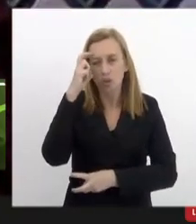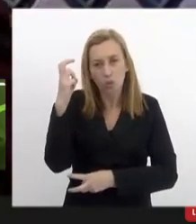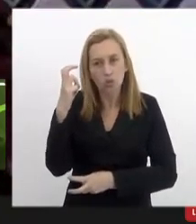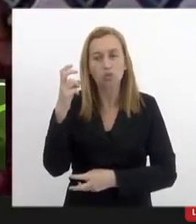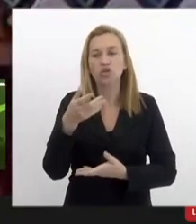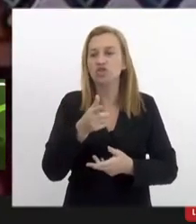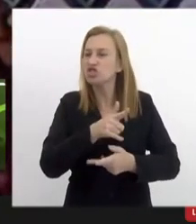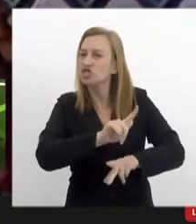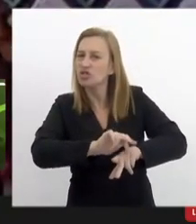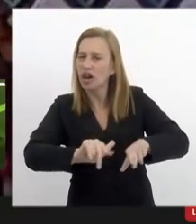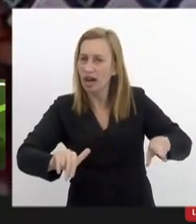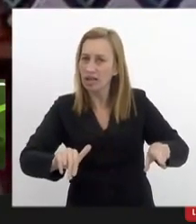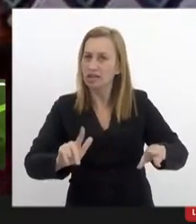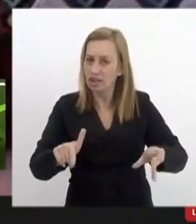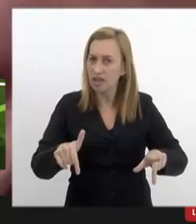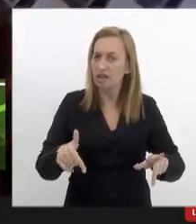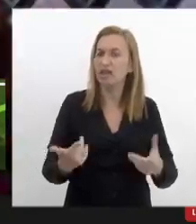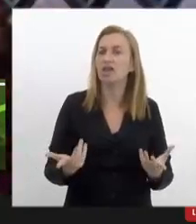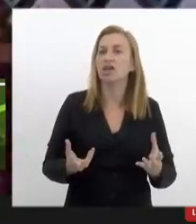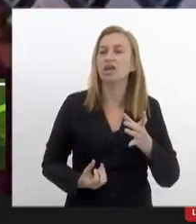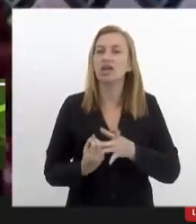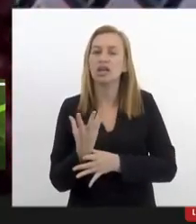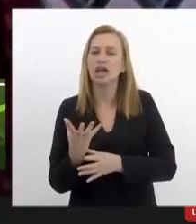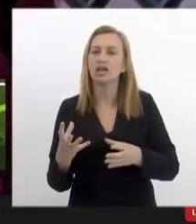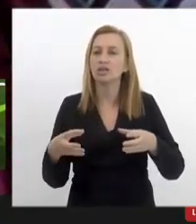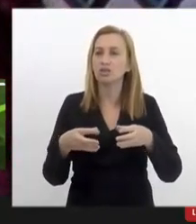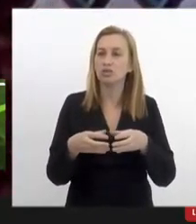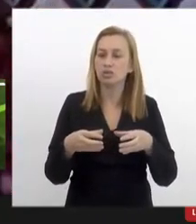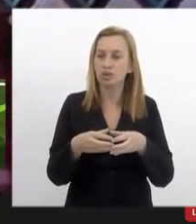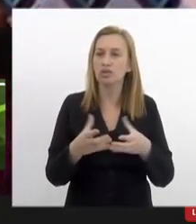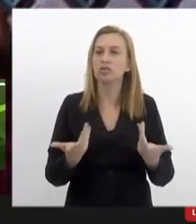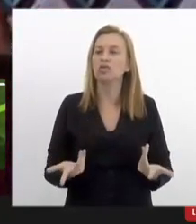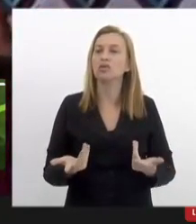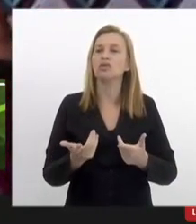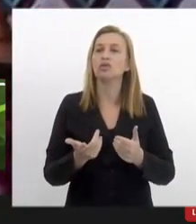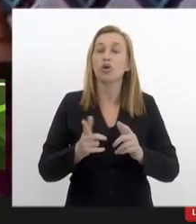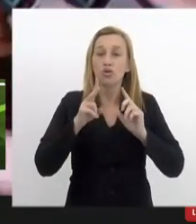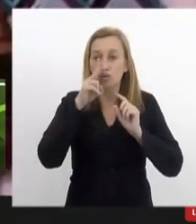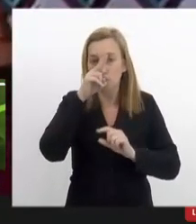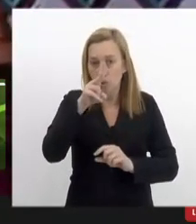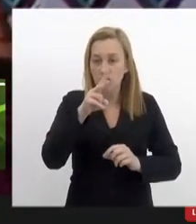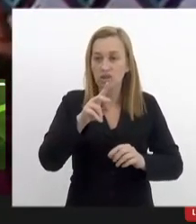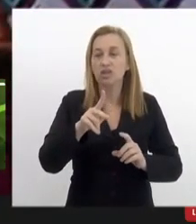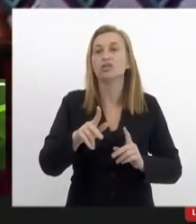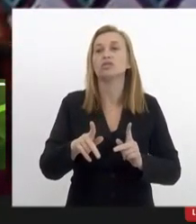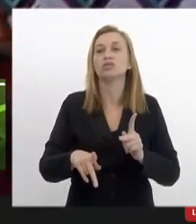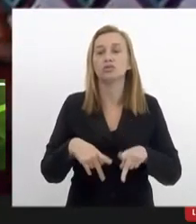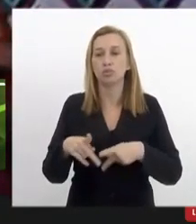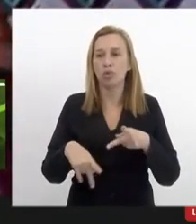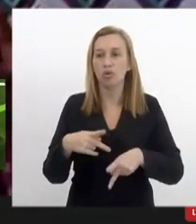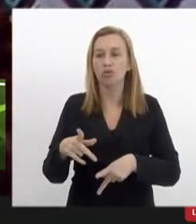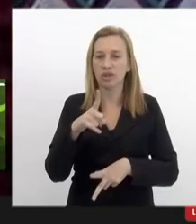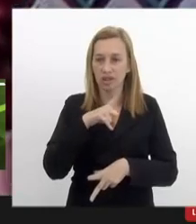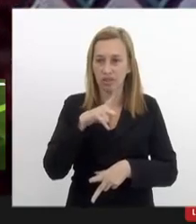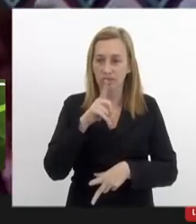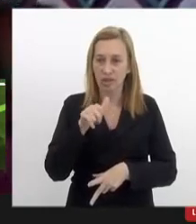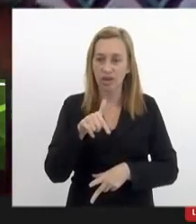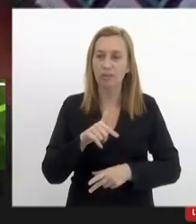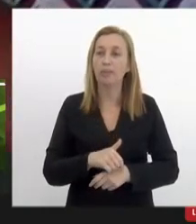dessas culturas, né, que constituem essa grande força popular que a gente tem, né?